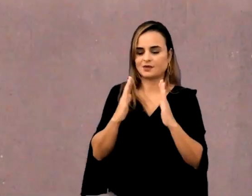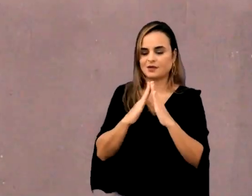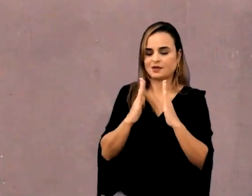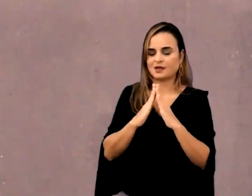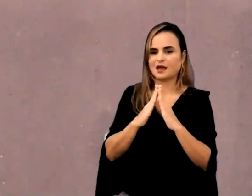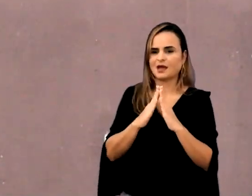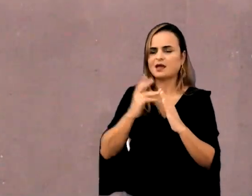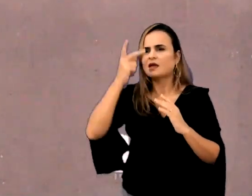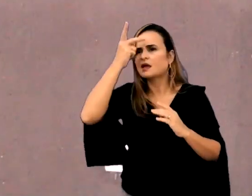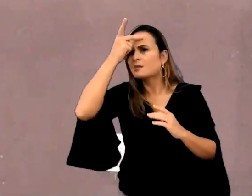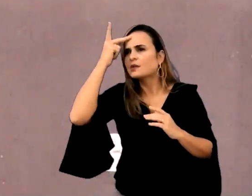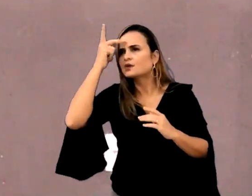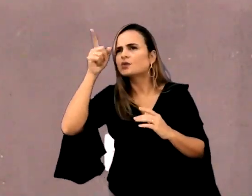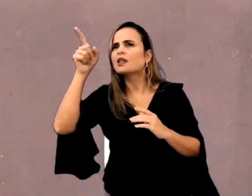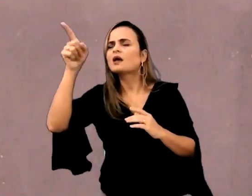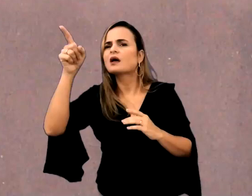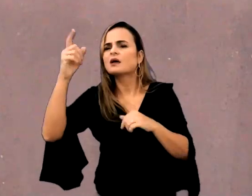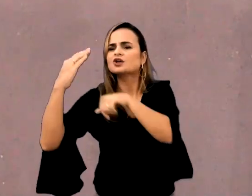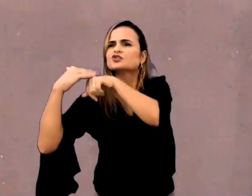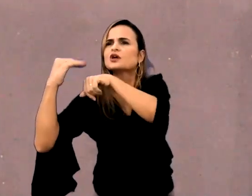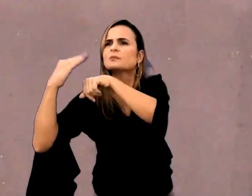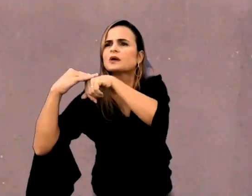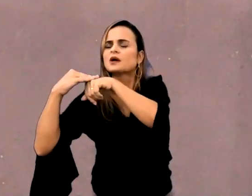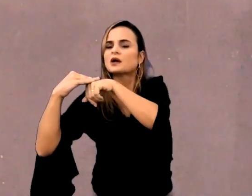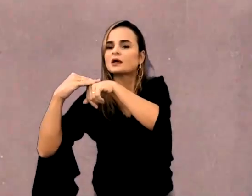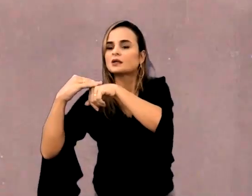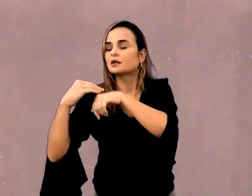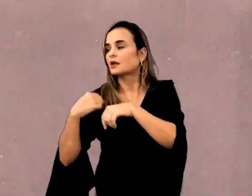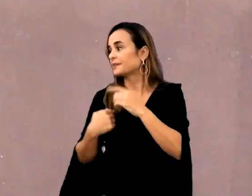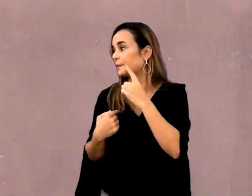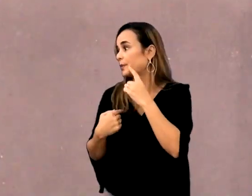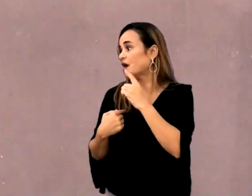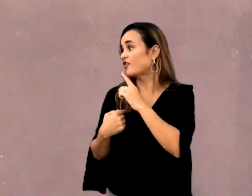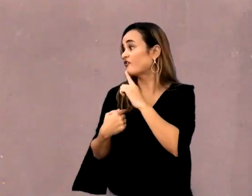estou. E você começa a mentir por coisas